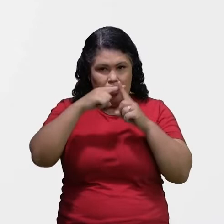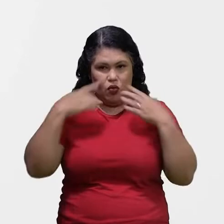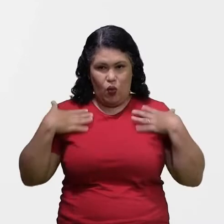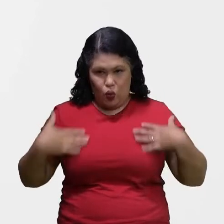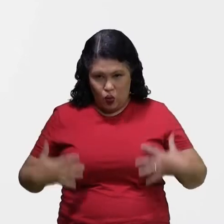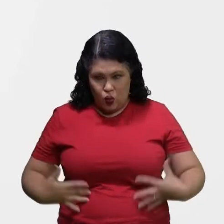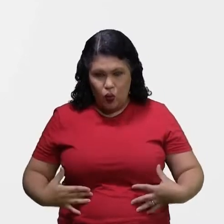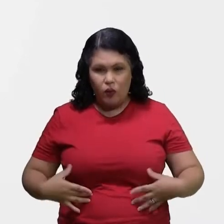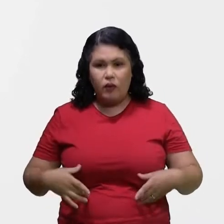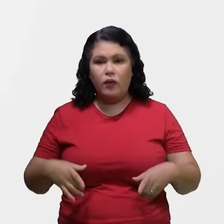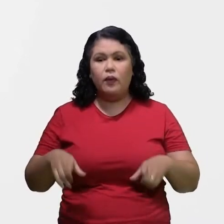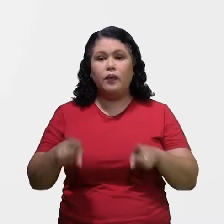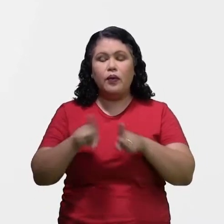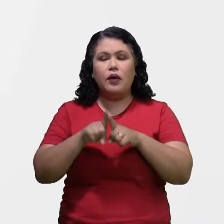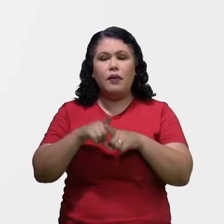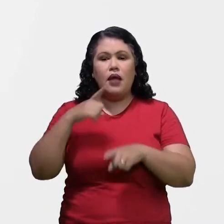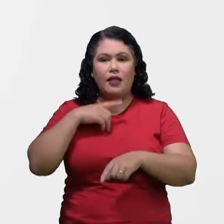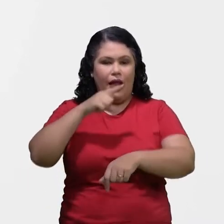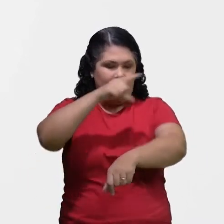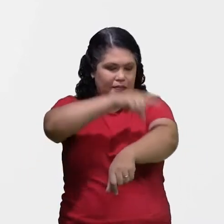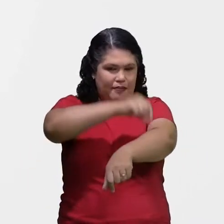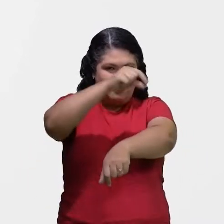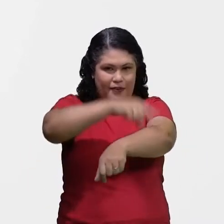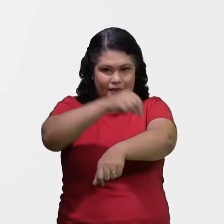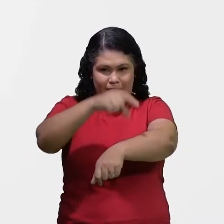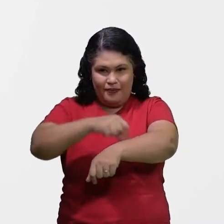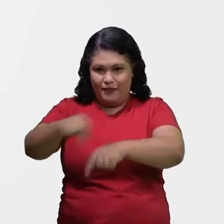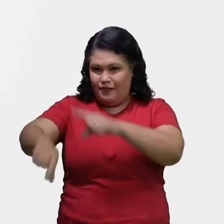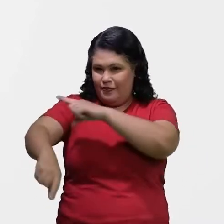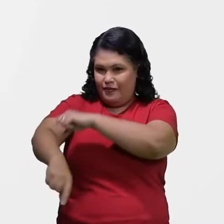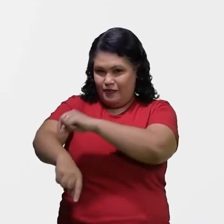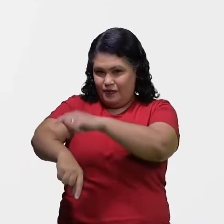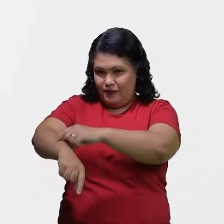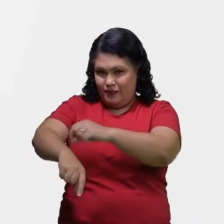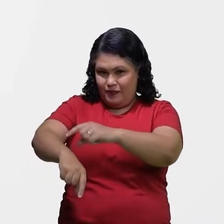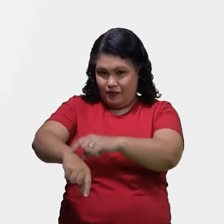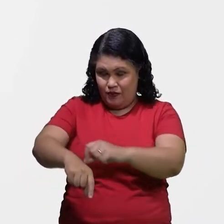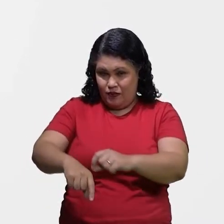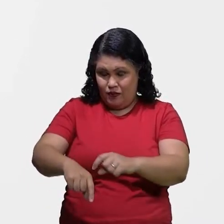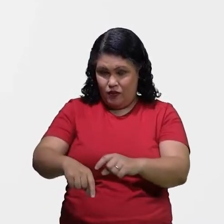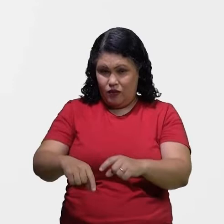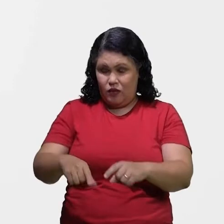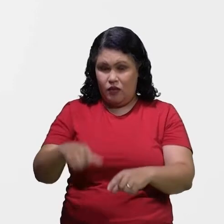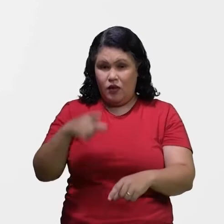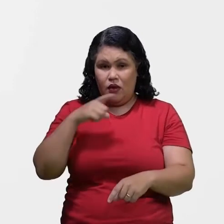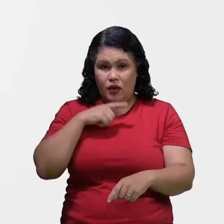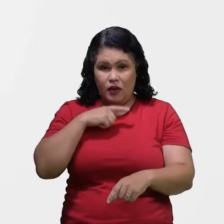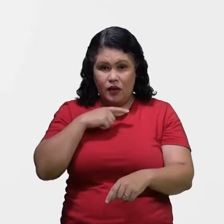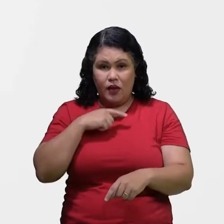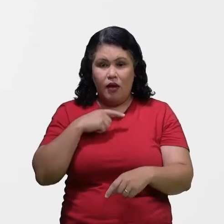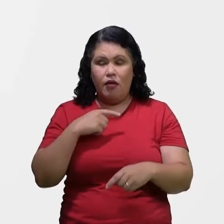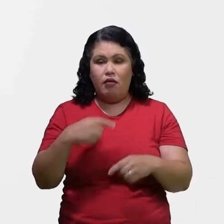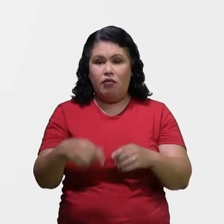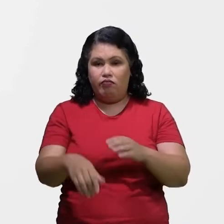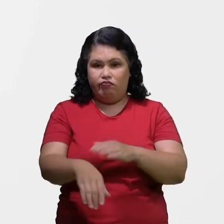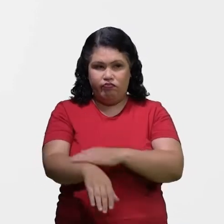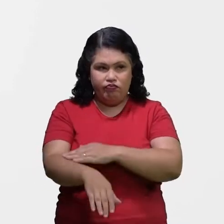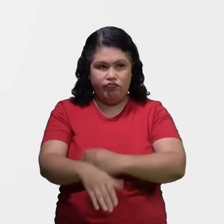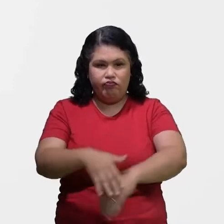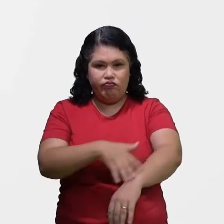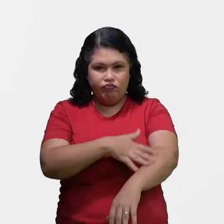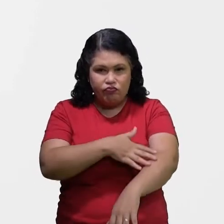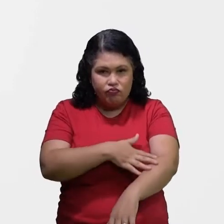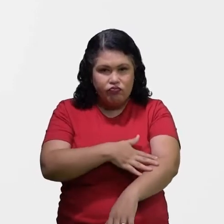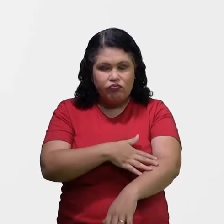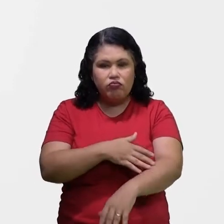é recoberta por penas e tem seus membros anteriores, esse aqui, ó,